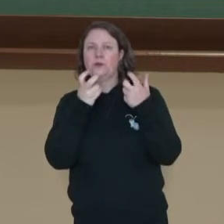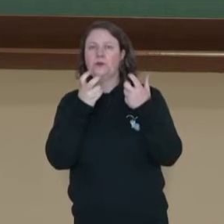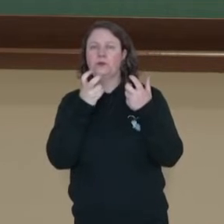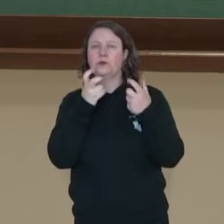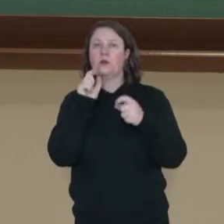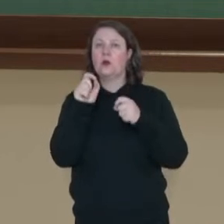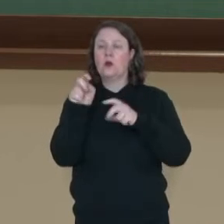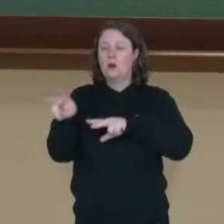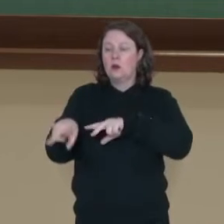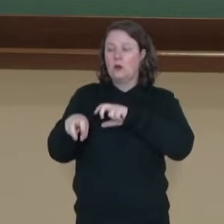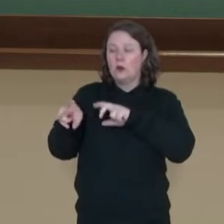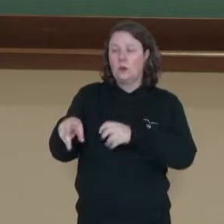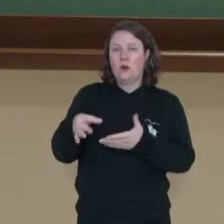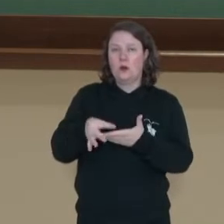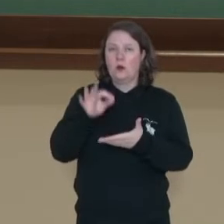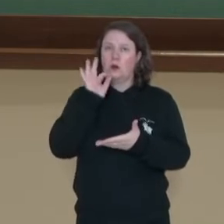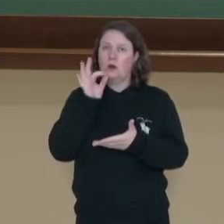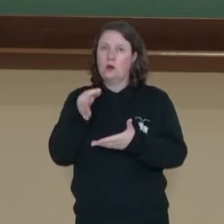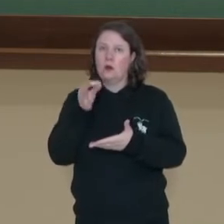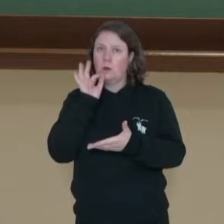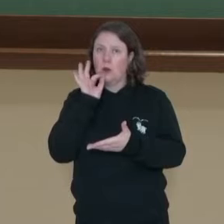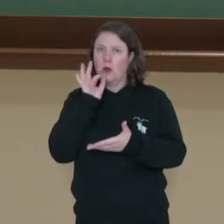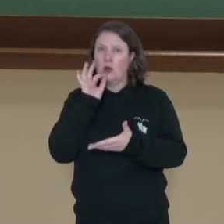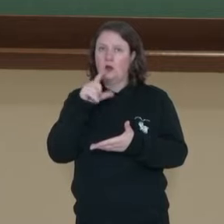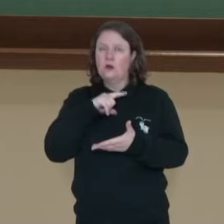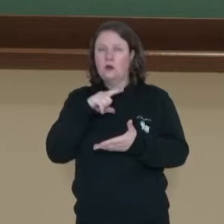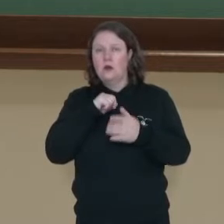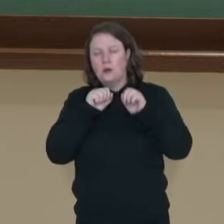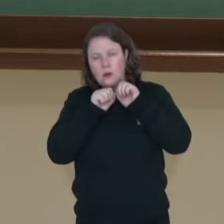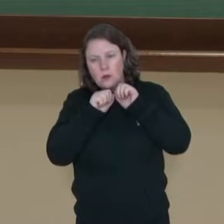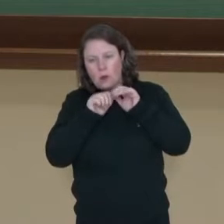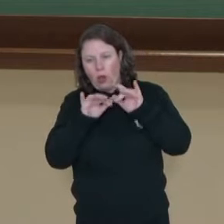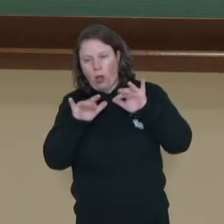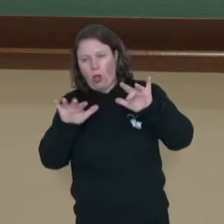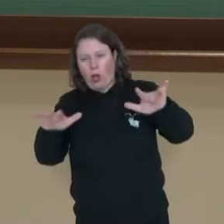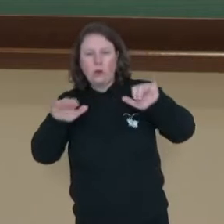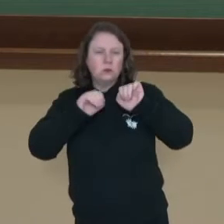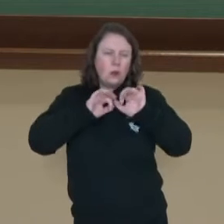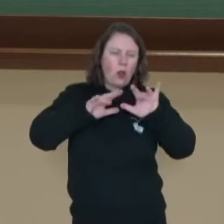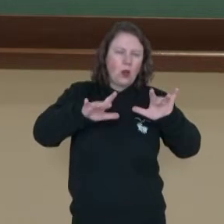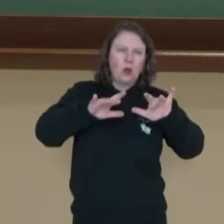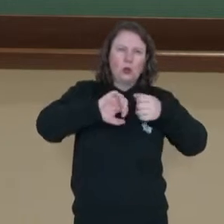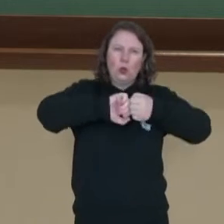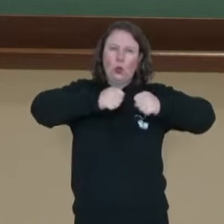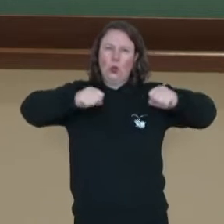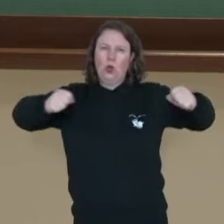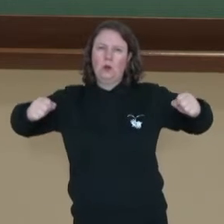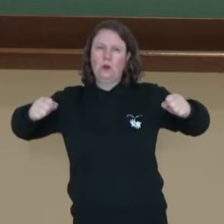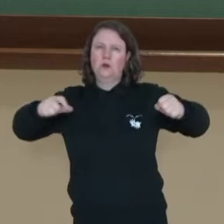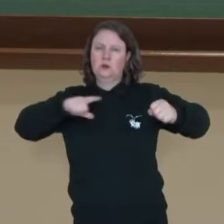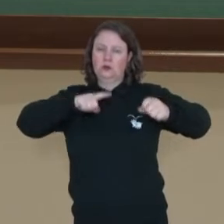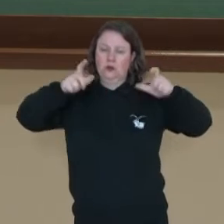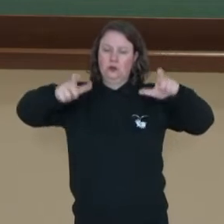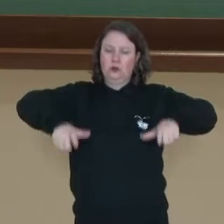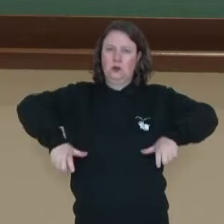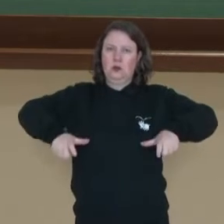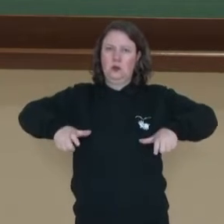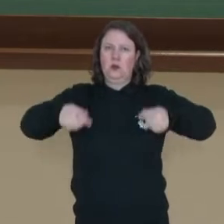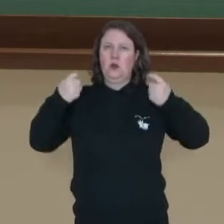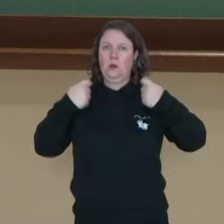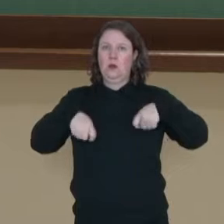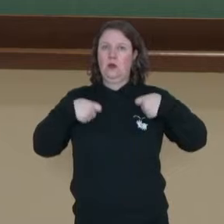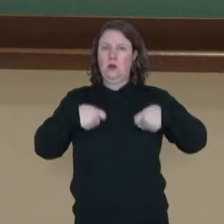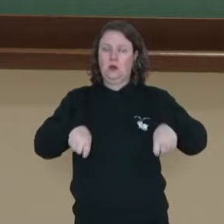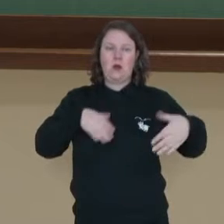a produção de café, ela é uma produção extensiva, né, latifundiária. Isso faz com que ela precise de